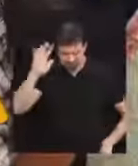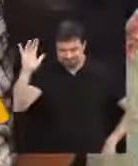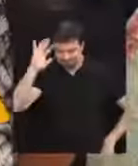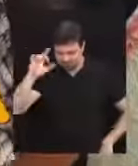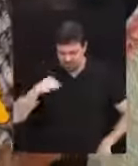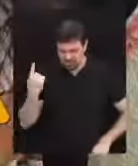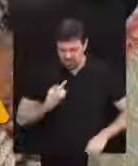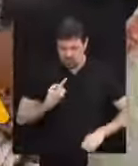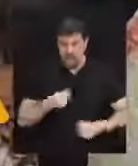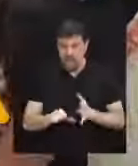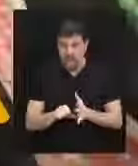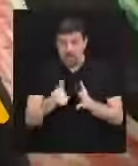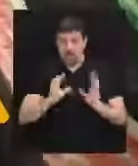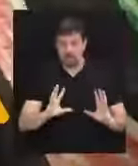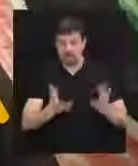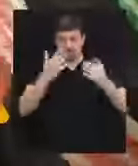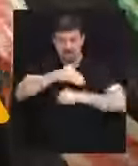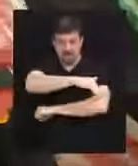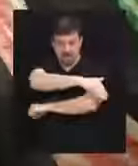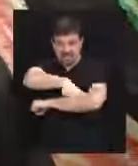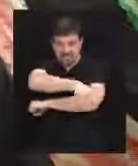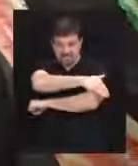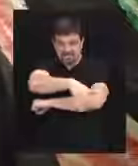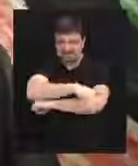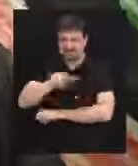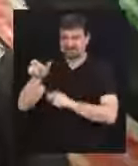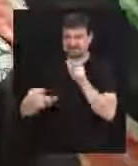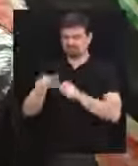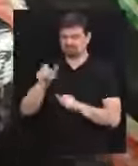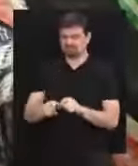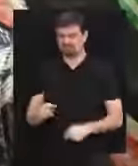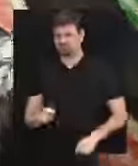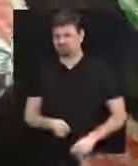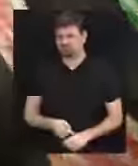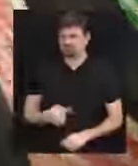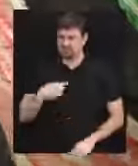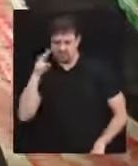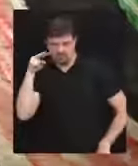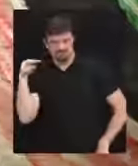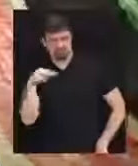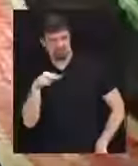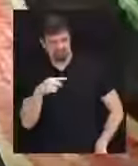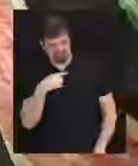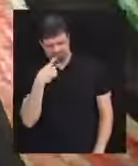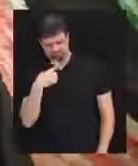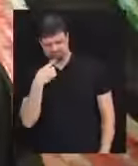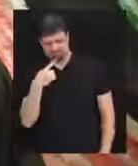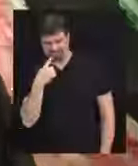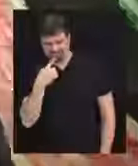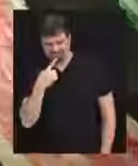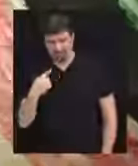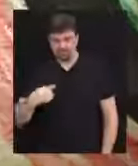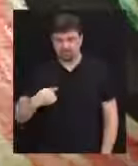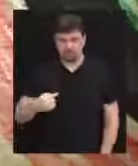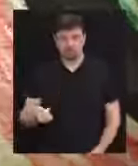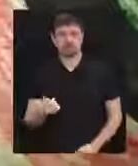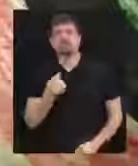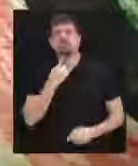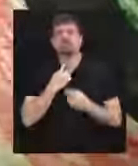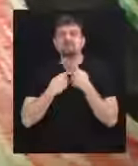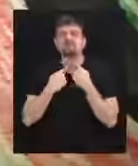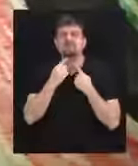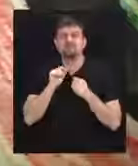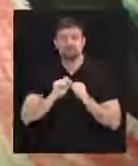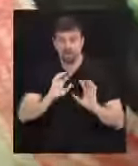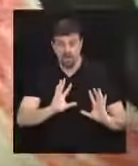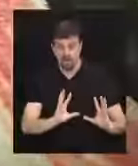que o primeiro evento que a gente fez nessa esquina aqui. Todo mundo, acho que com a carinha de moleque, mas o